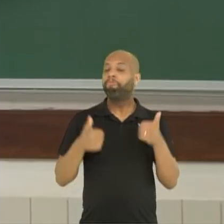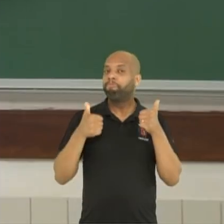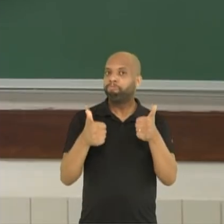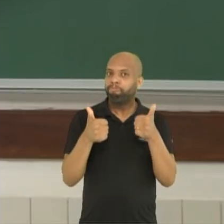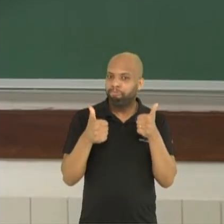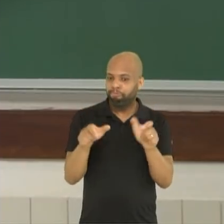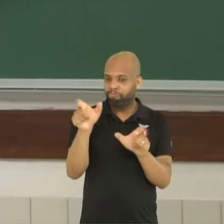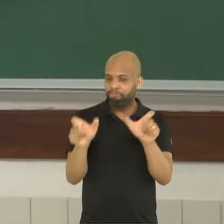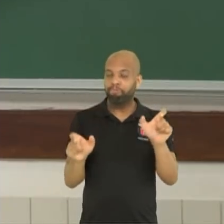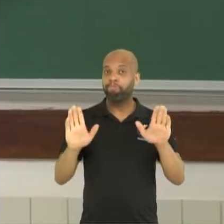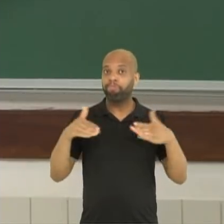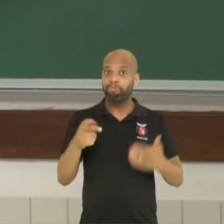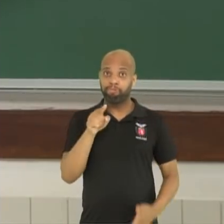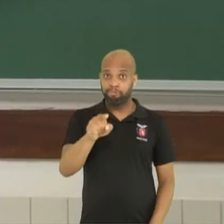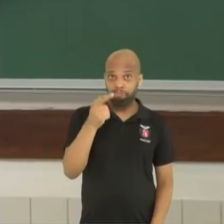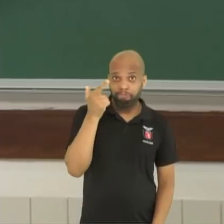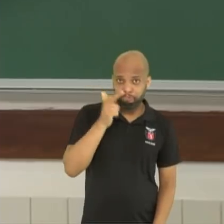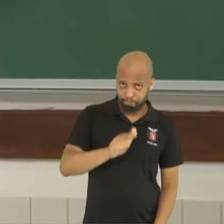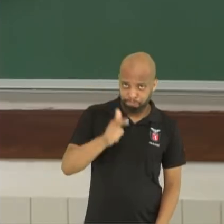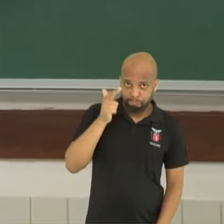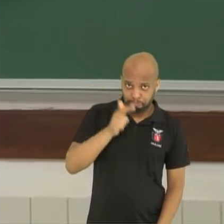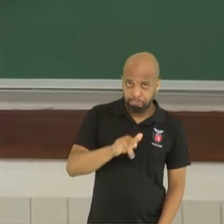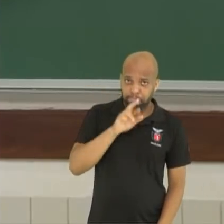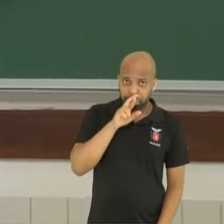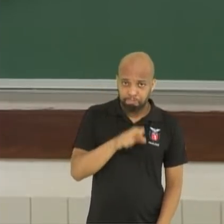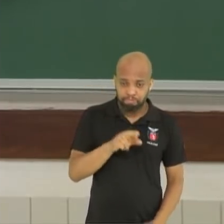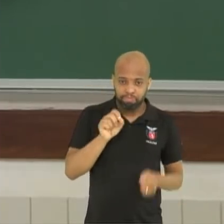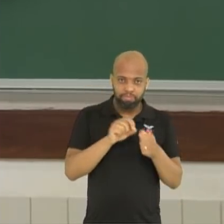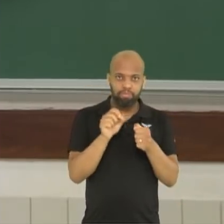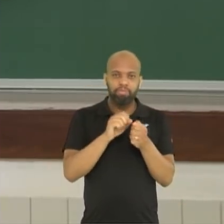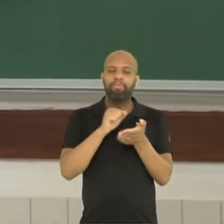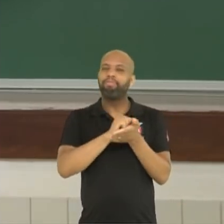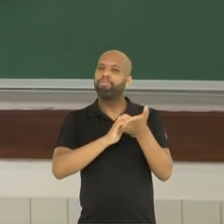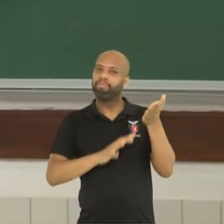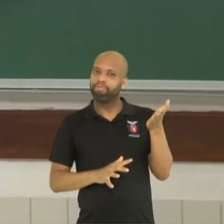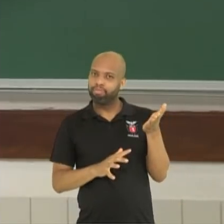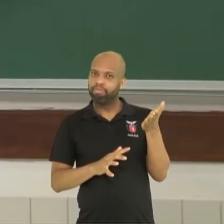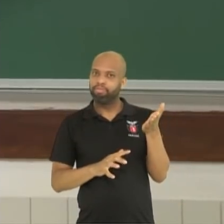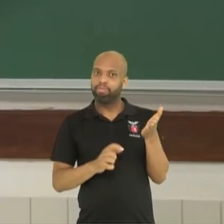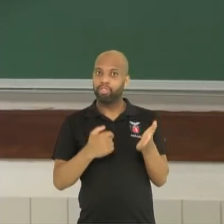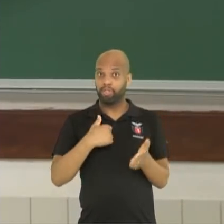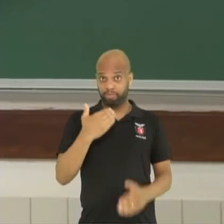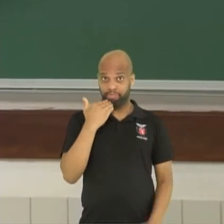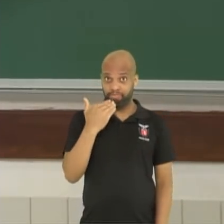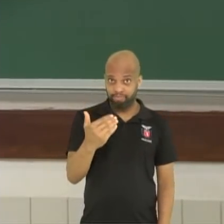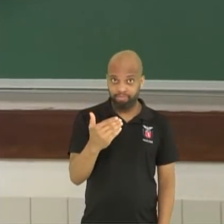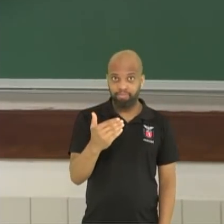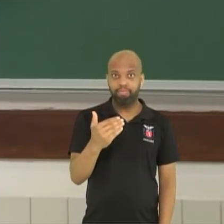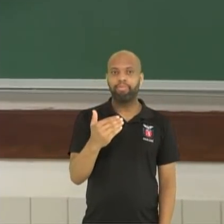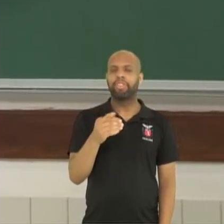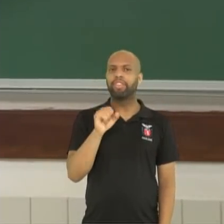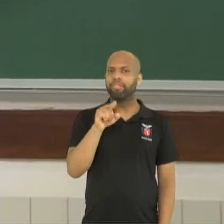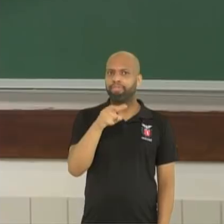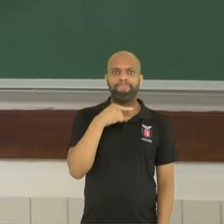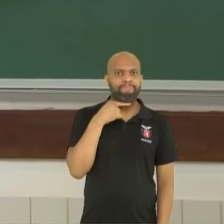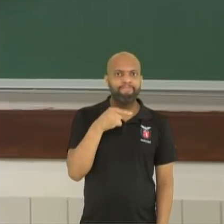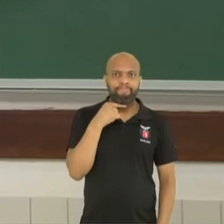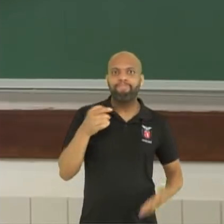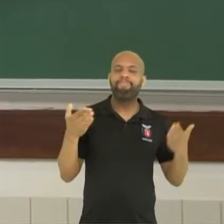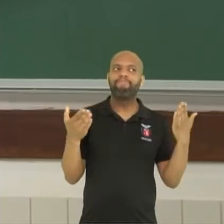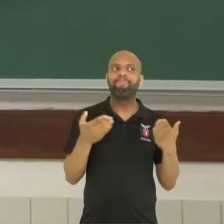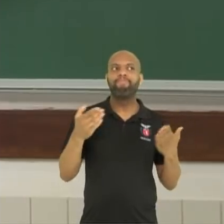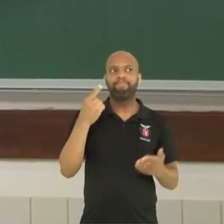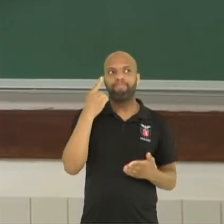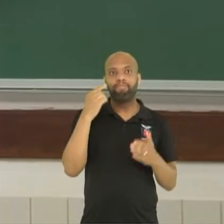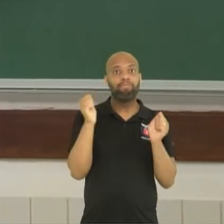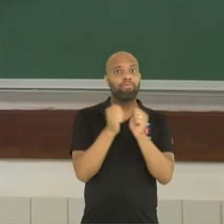Beleza, pessoal. E aí, vocês conseguiram, então, realizar essa atividade aqui que o professor solicitou? Não conseguiram? Então, vamos ver,